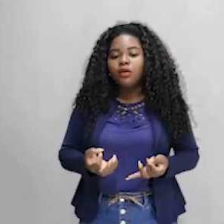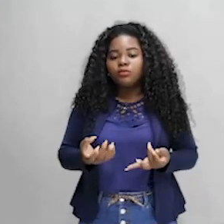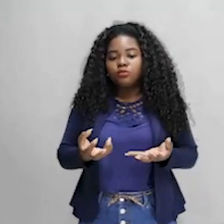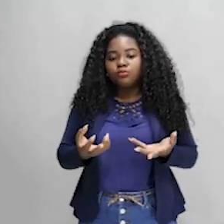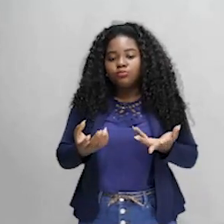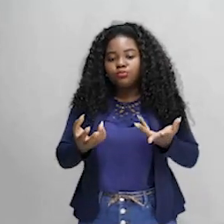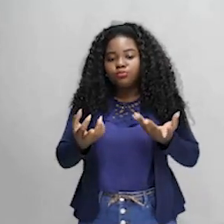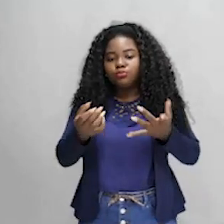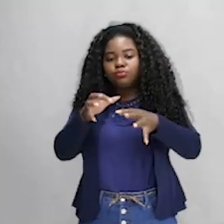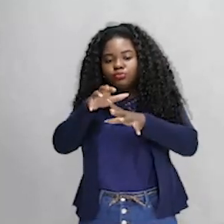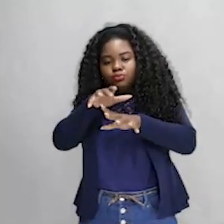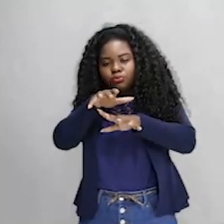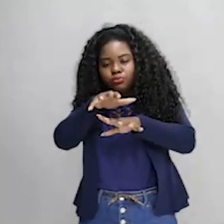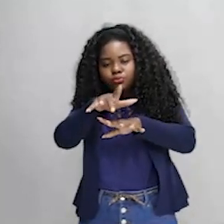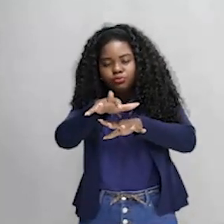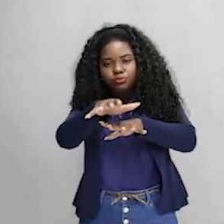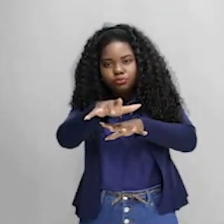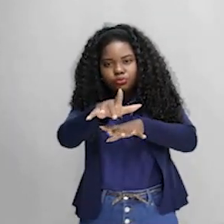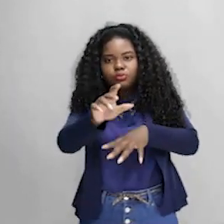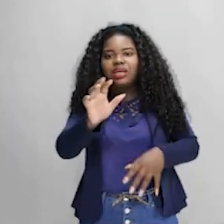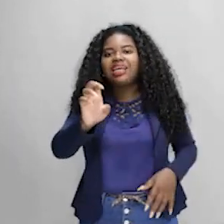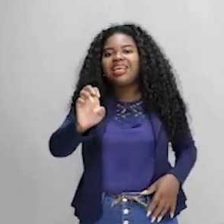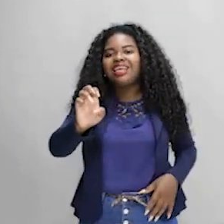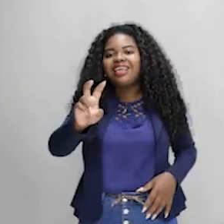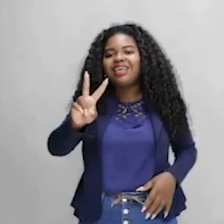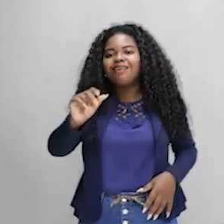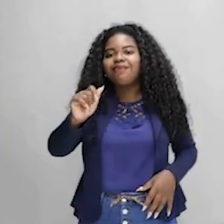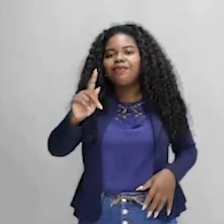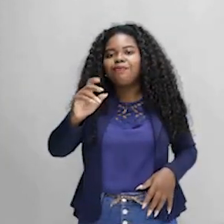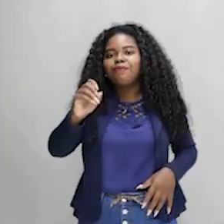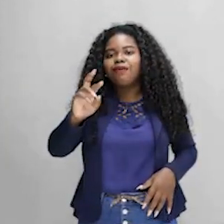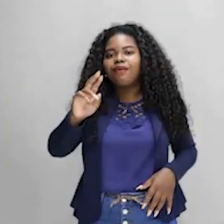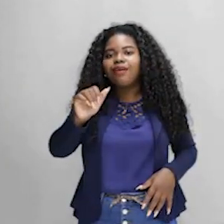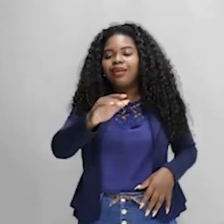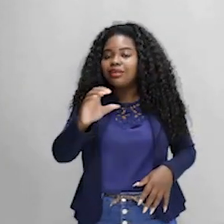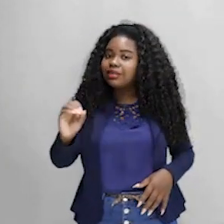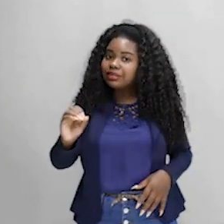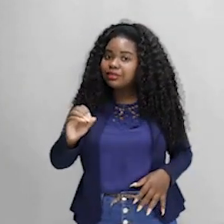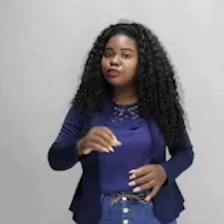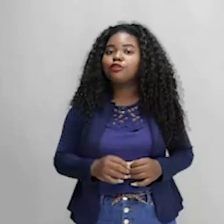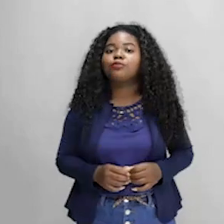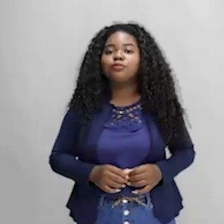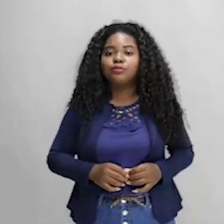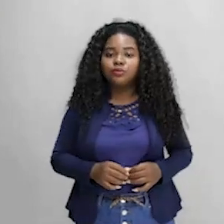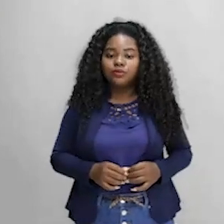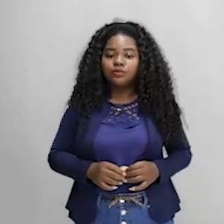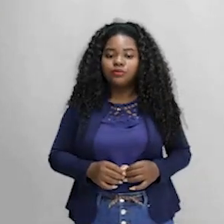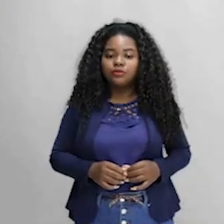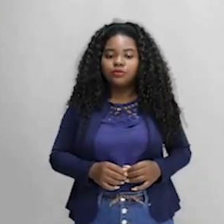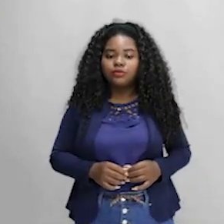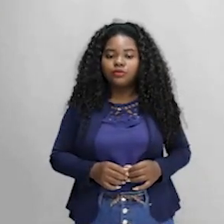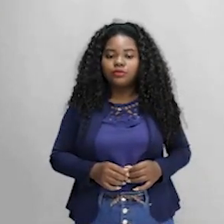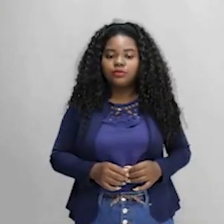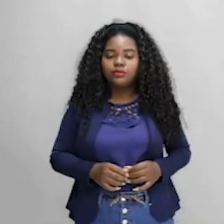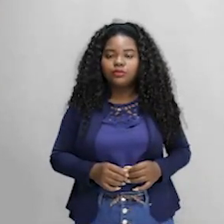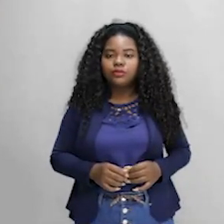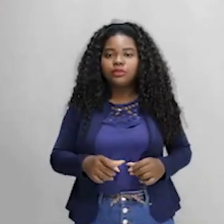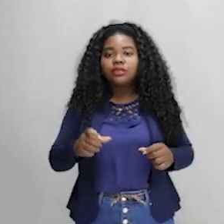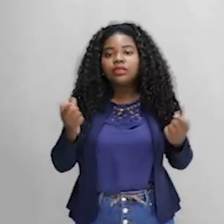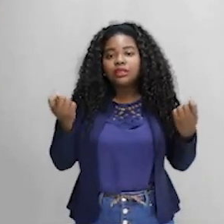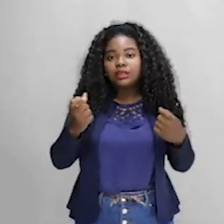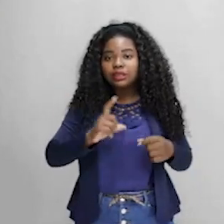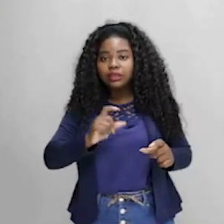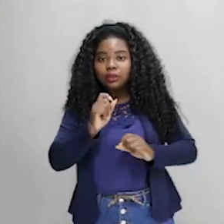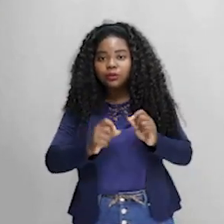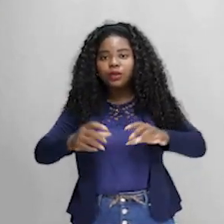dos corpos de água. E essa evaporação dos corpos de água vai formar nuvens úmidas, que vai gerar o quê? Precipitação,